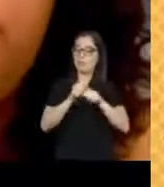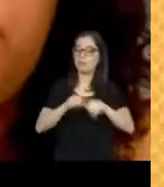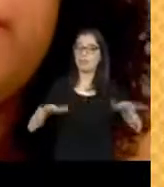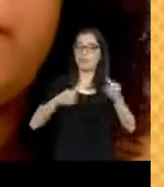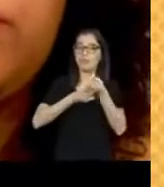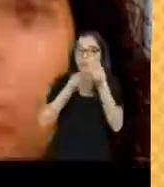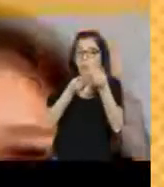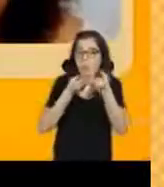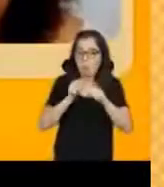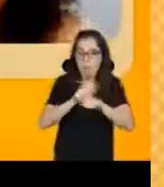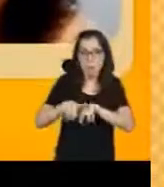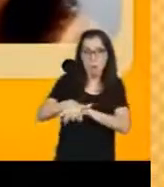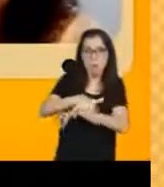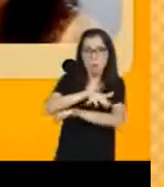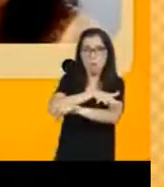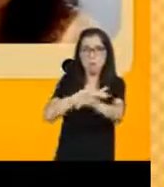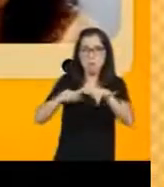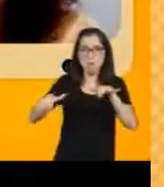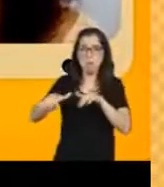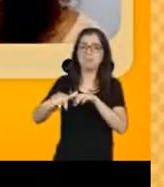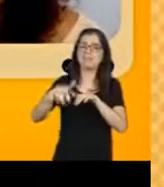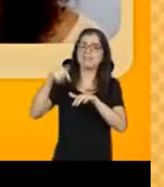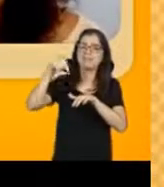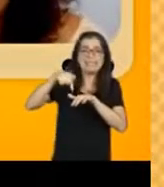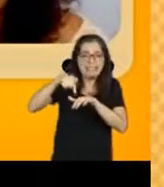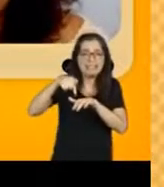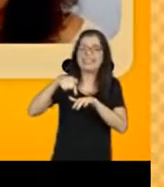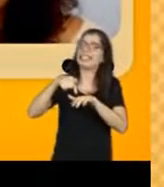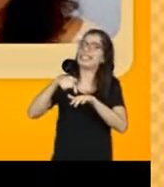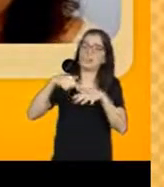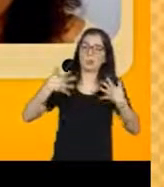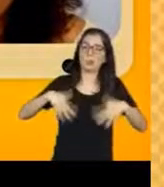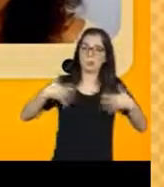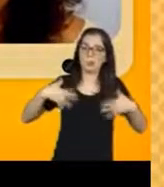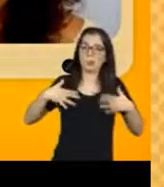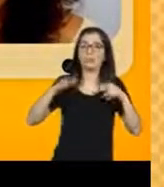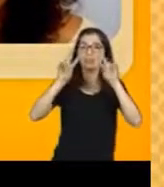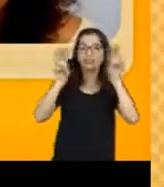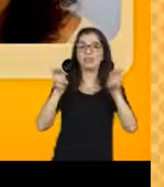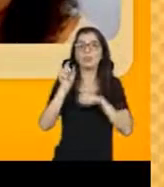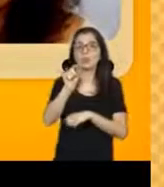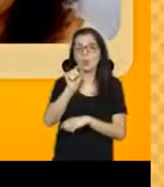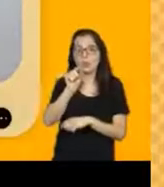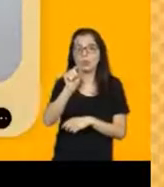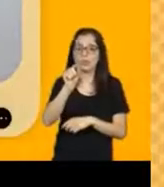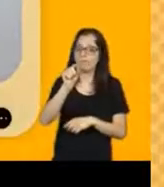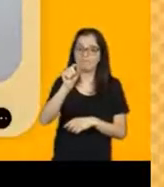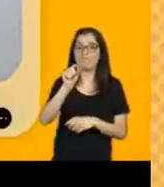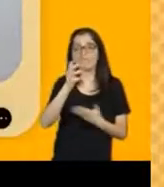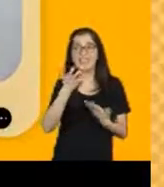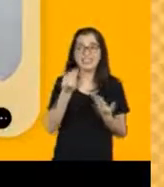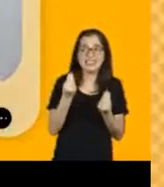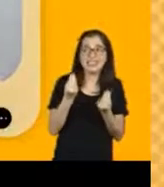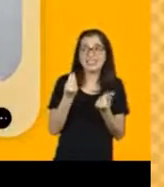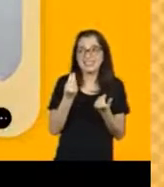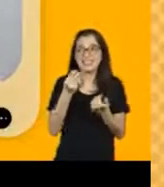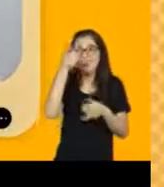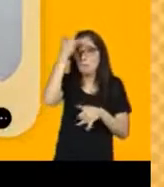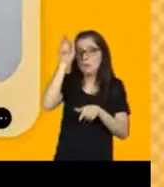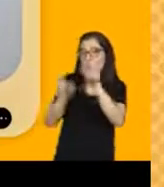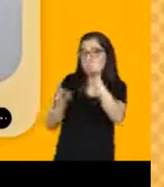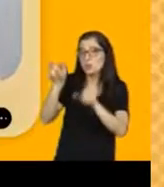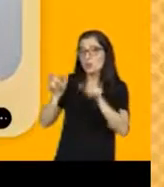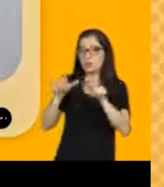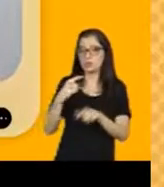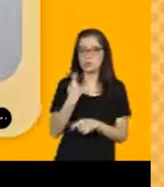da desinformação também, é possível você distorcer um debate público sobre um assunto a partir do poder econômico, porque aí quem tem mais